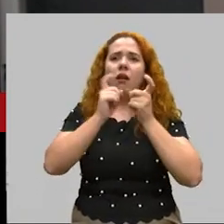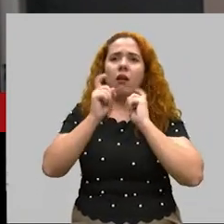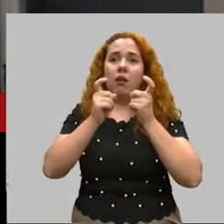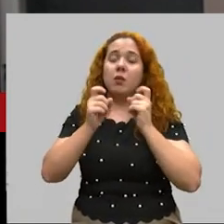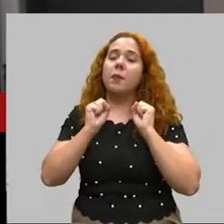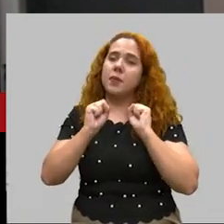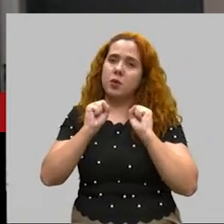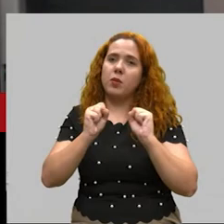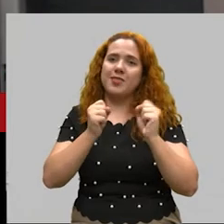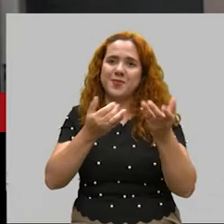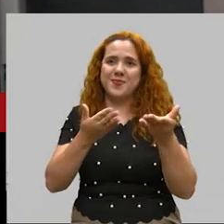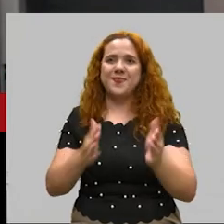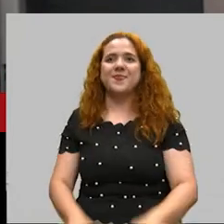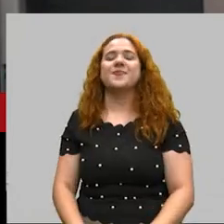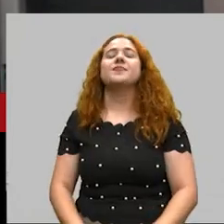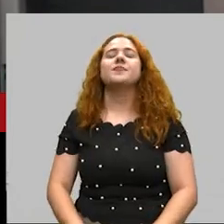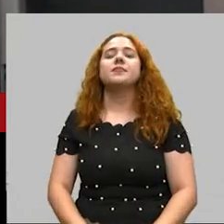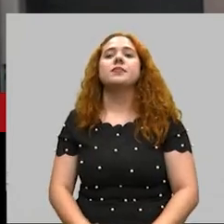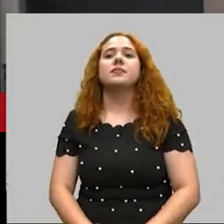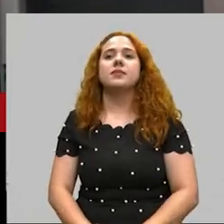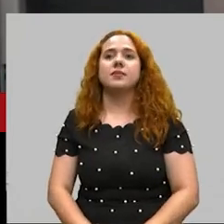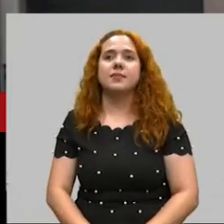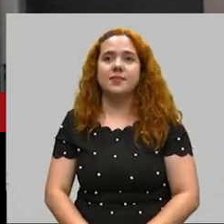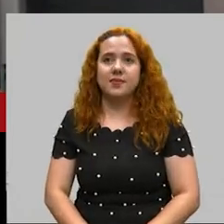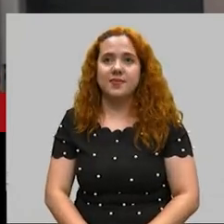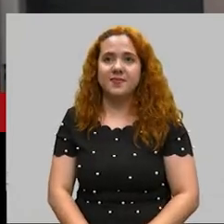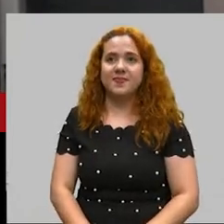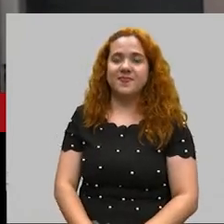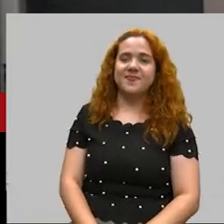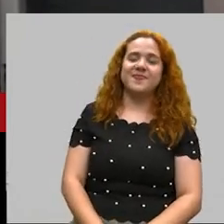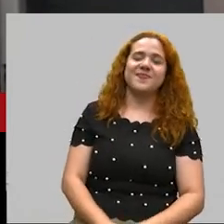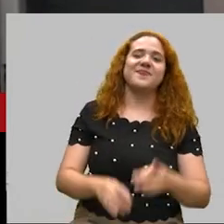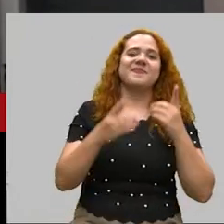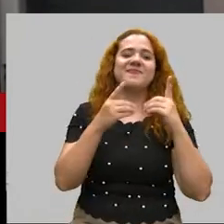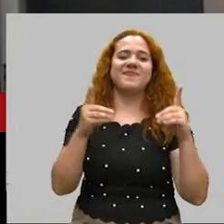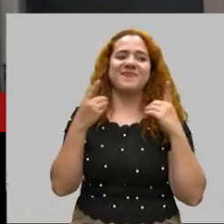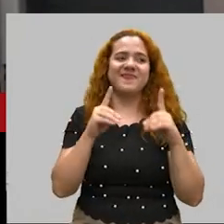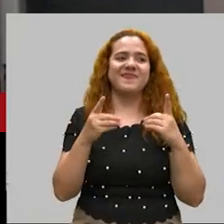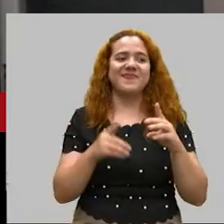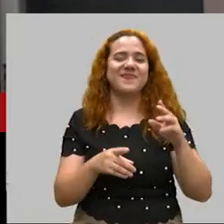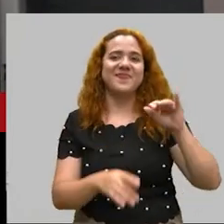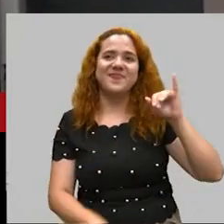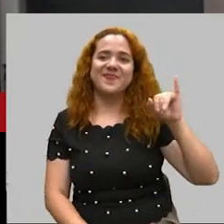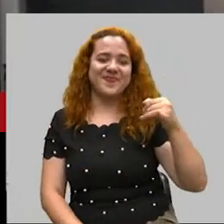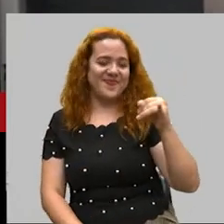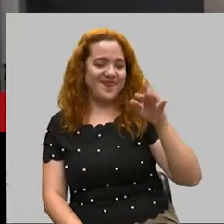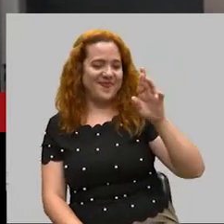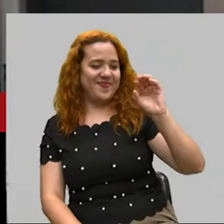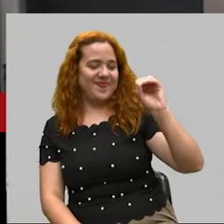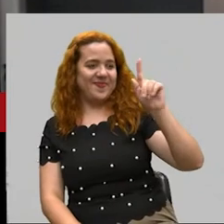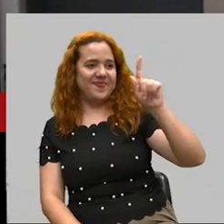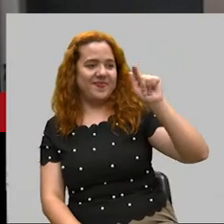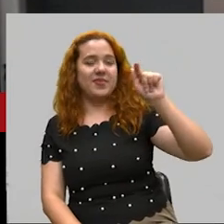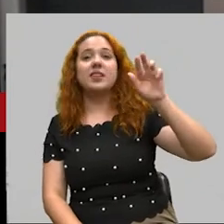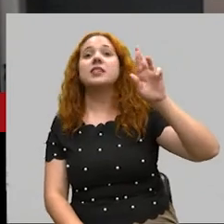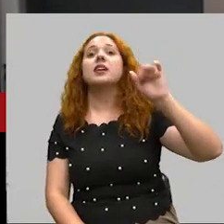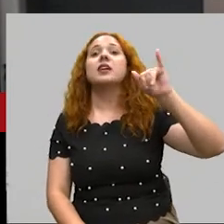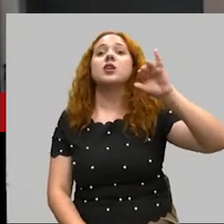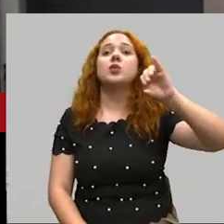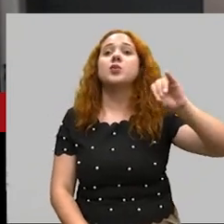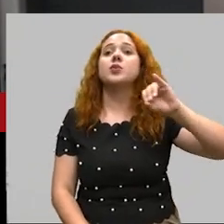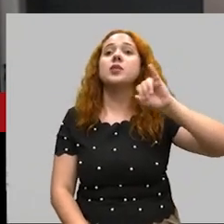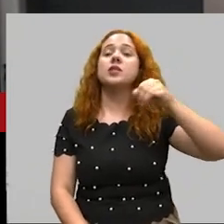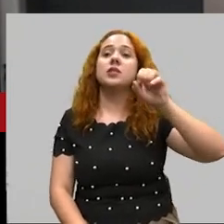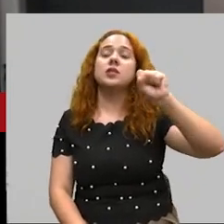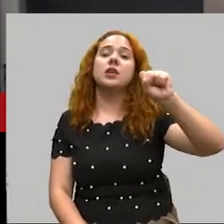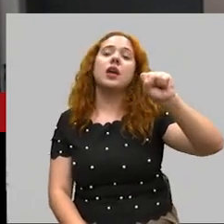online bom o nosso primeiro debatedor é o Rogério Jesus dos Santos tesoureiro da Associação Mineira